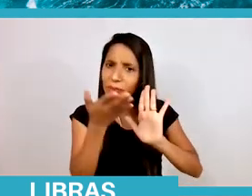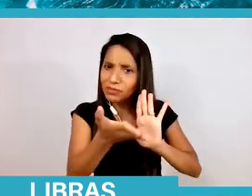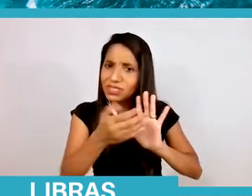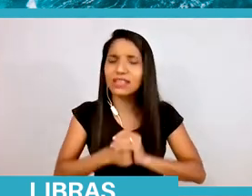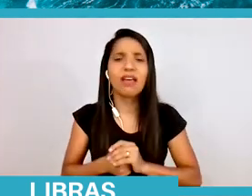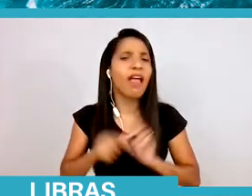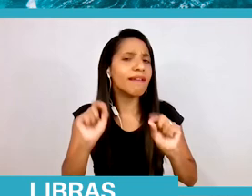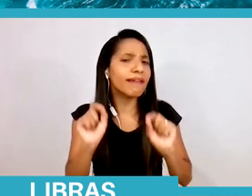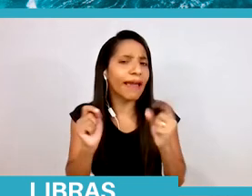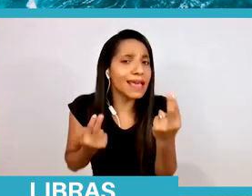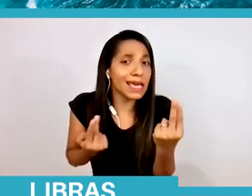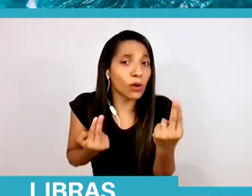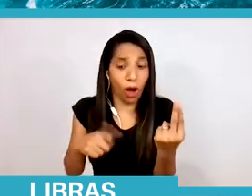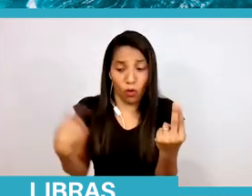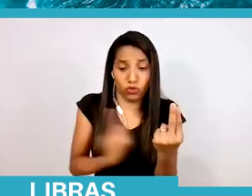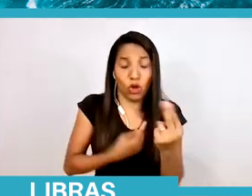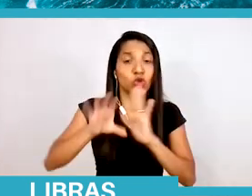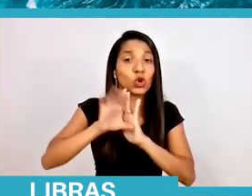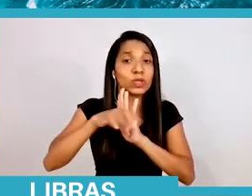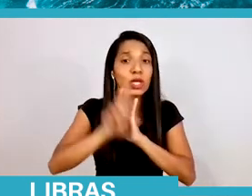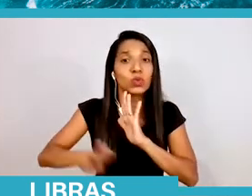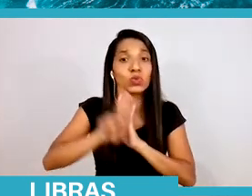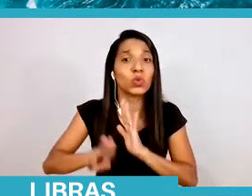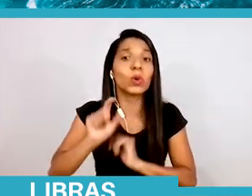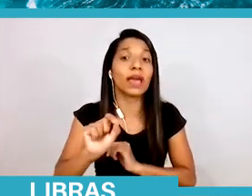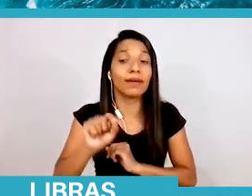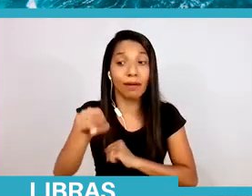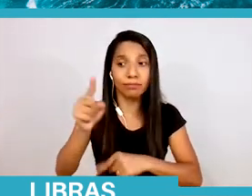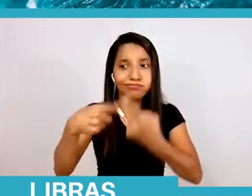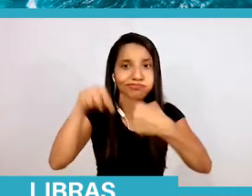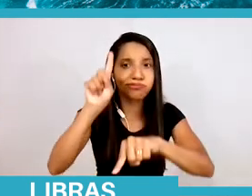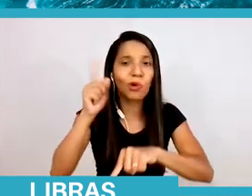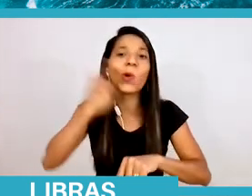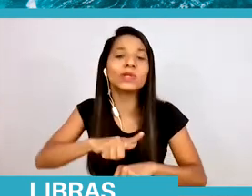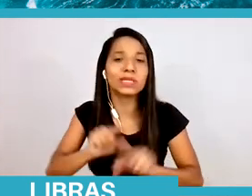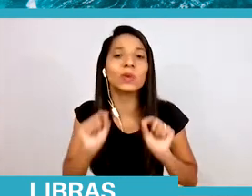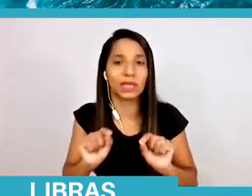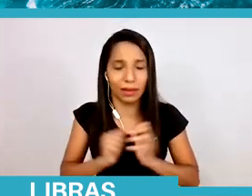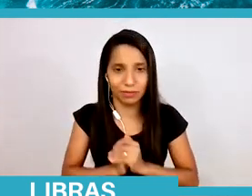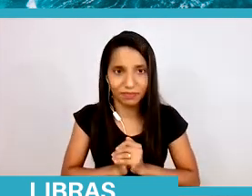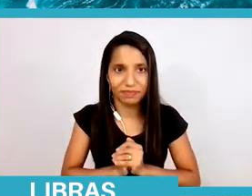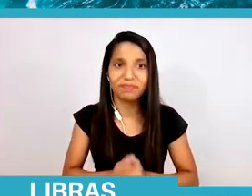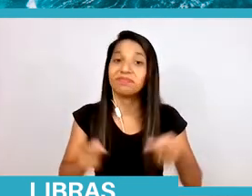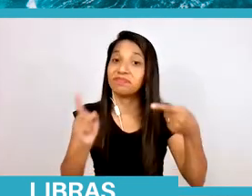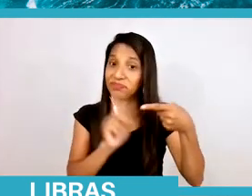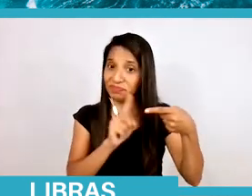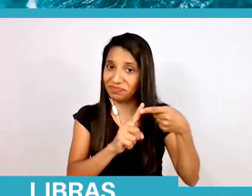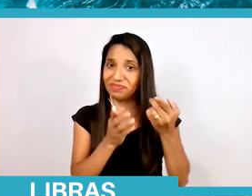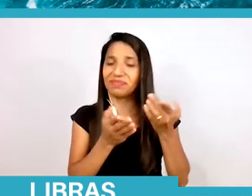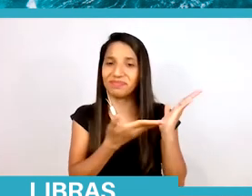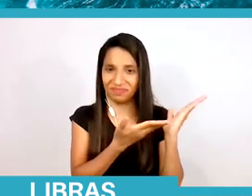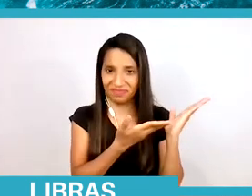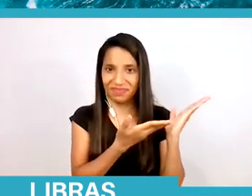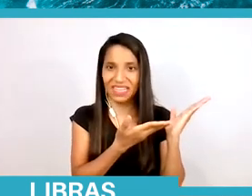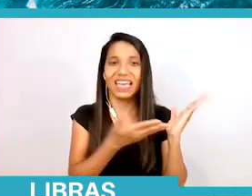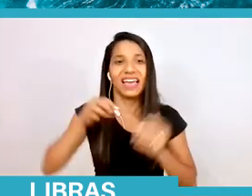chamada empreendedorismo bootstrap. A Max Milhas, que é uma empresa de milhas aéreas de Belo Horizonte,